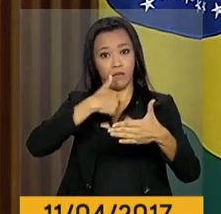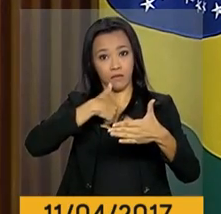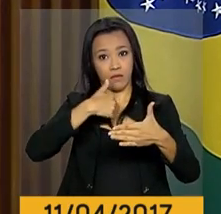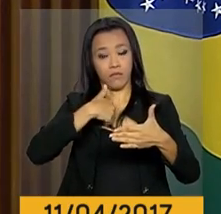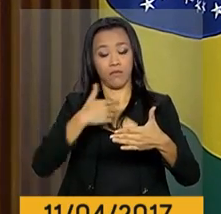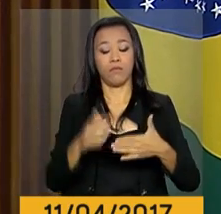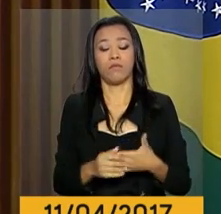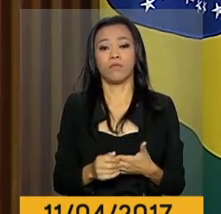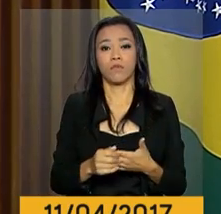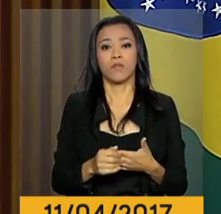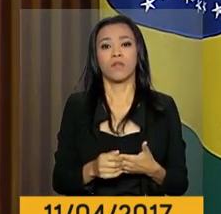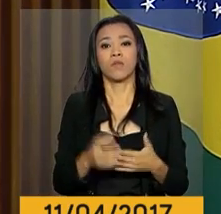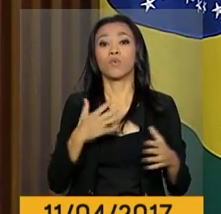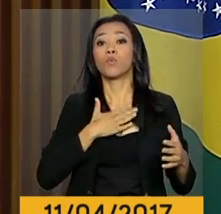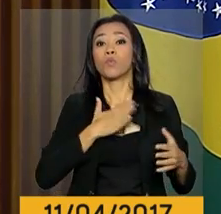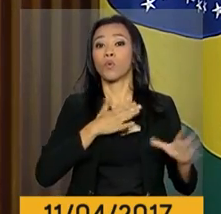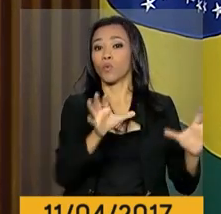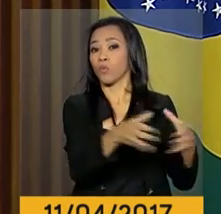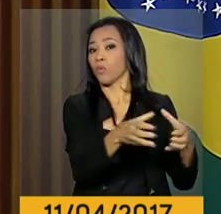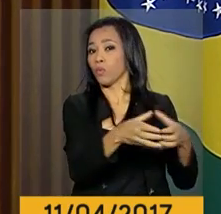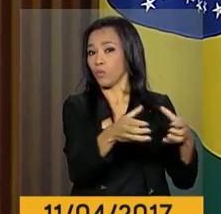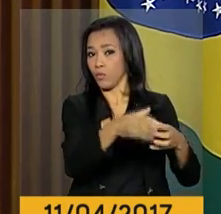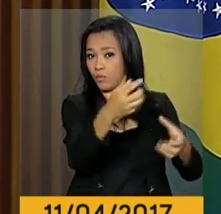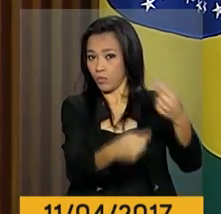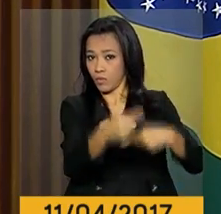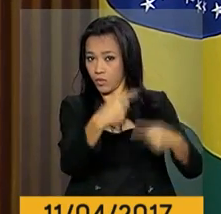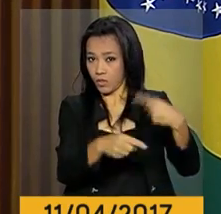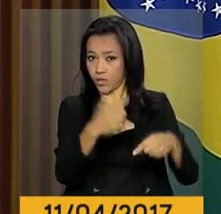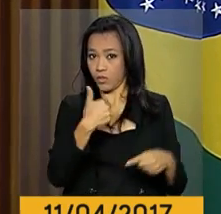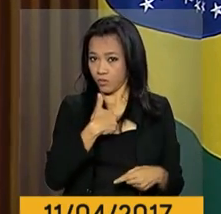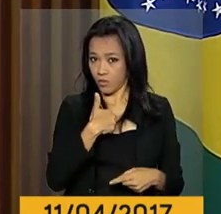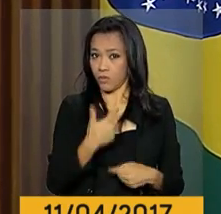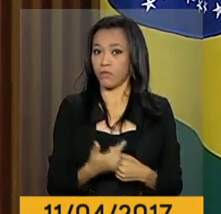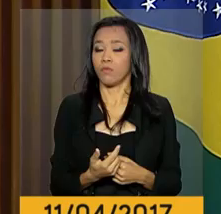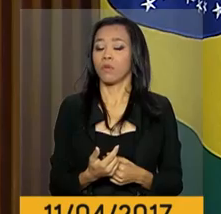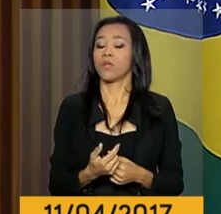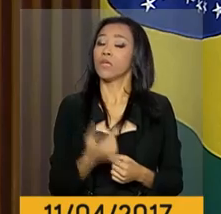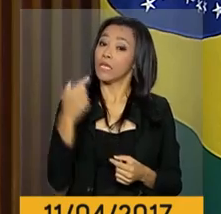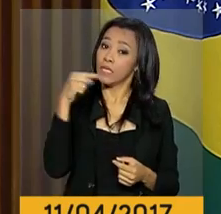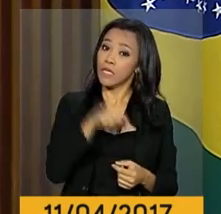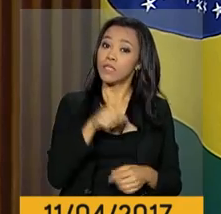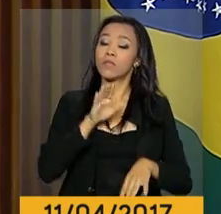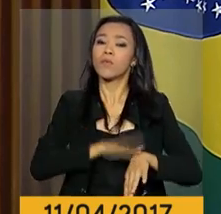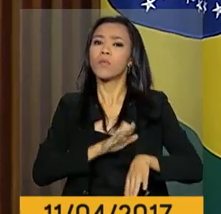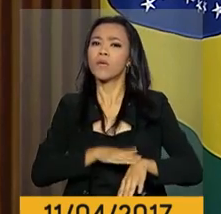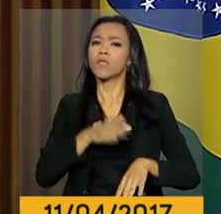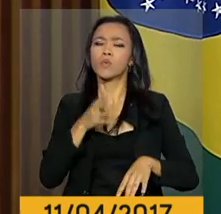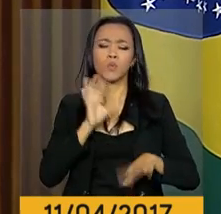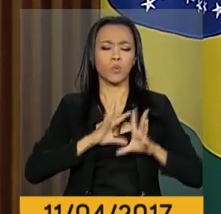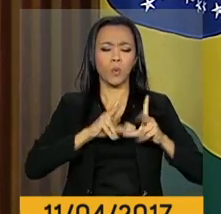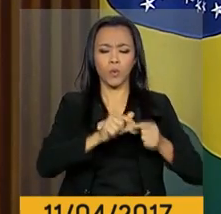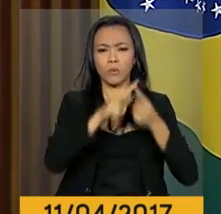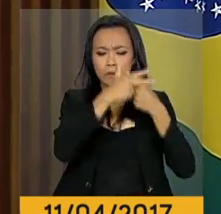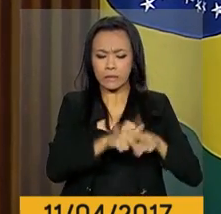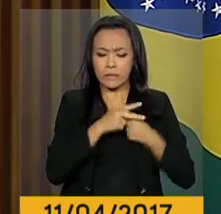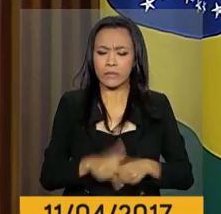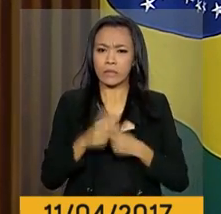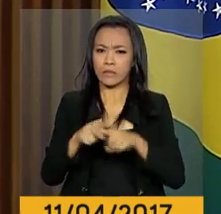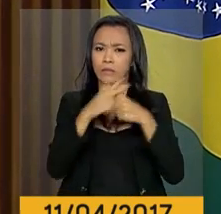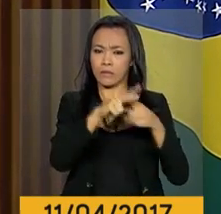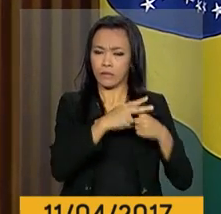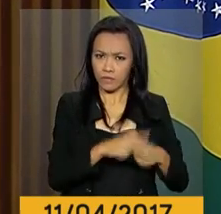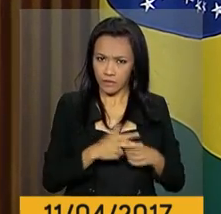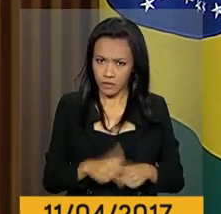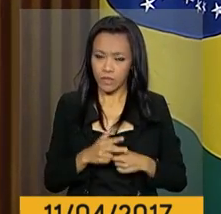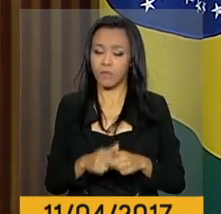líder do meu partido e nessa ocasião nós fizemos todos os ajustamentos possíveis e foi o